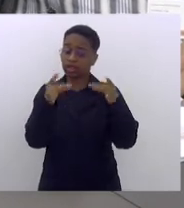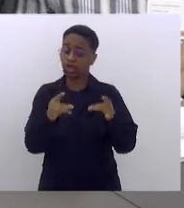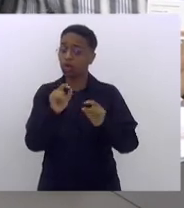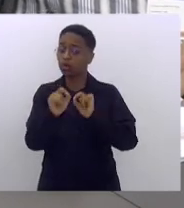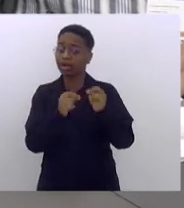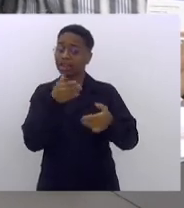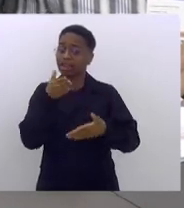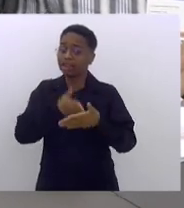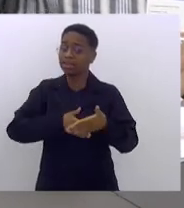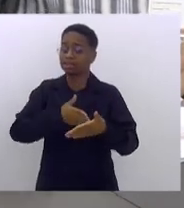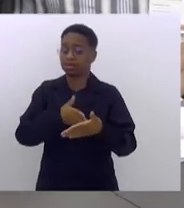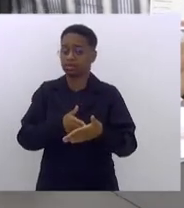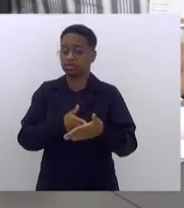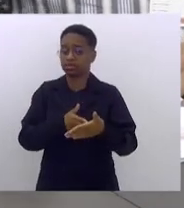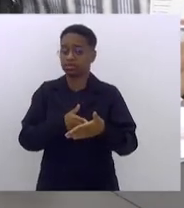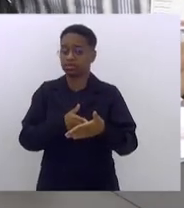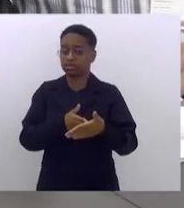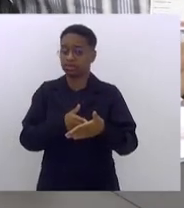que é